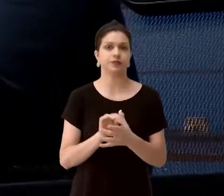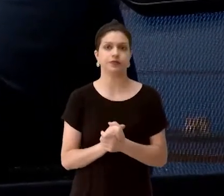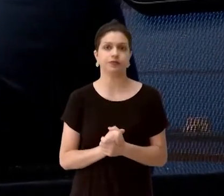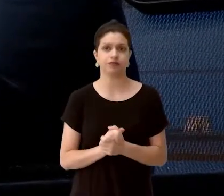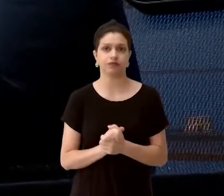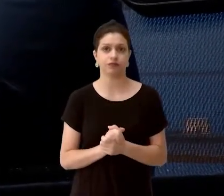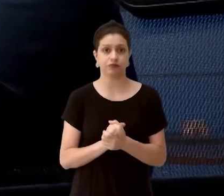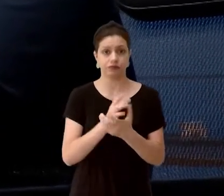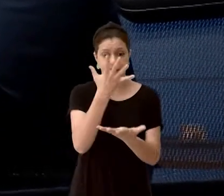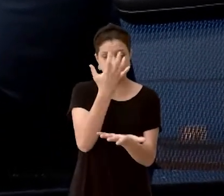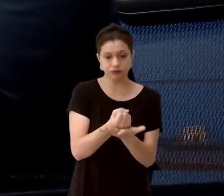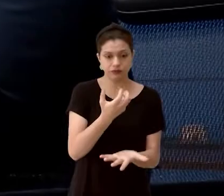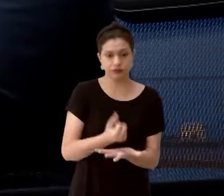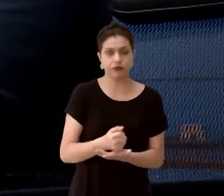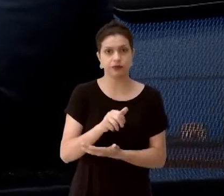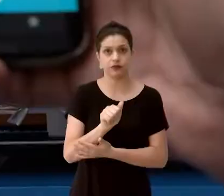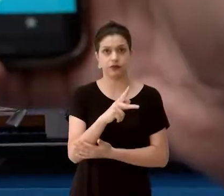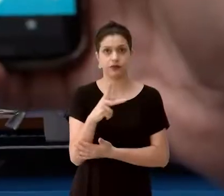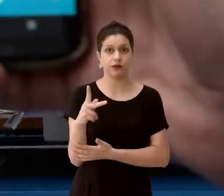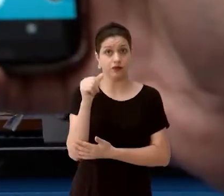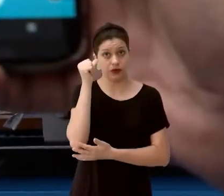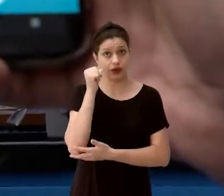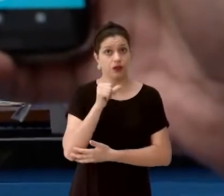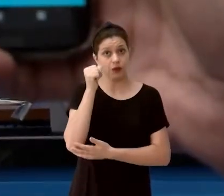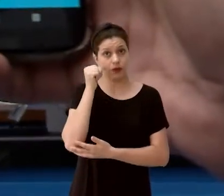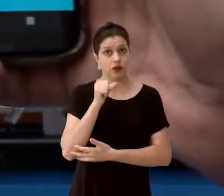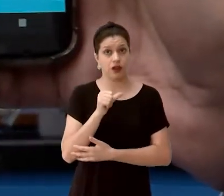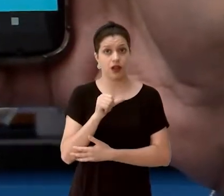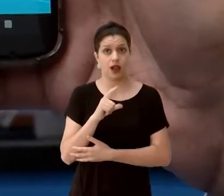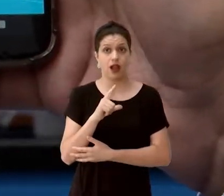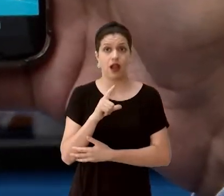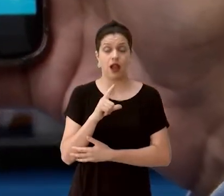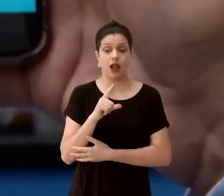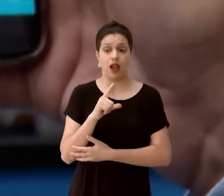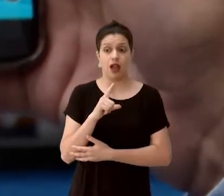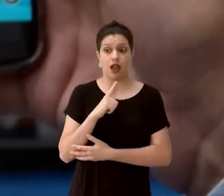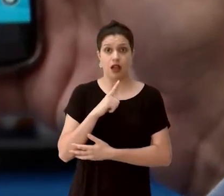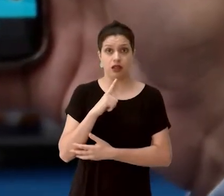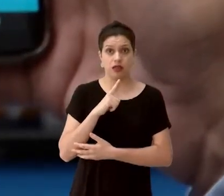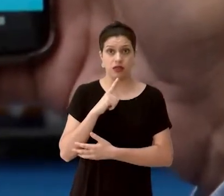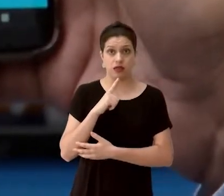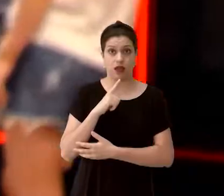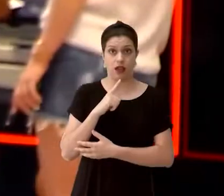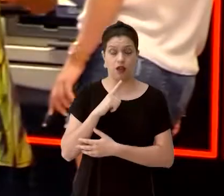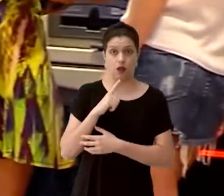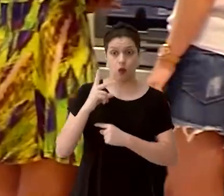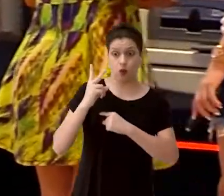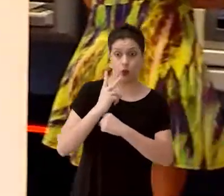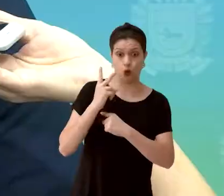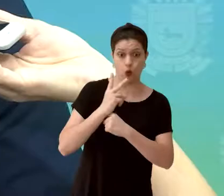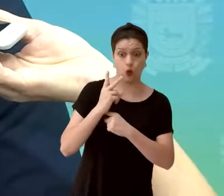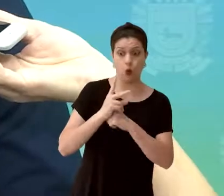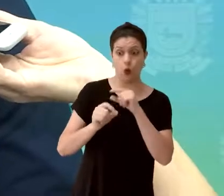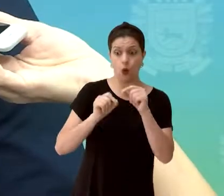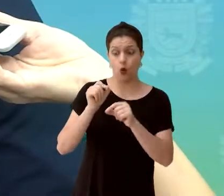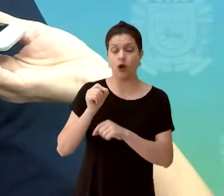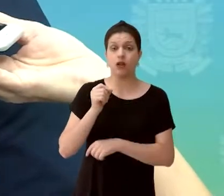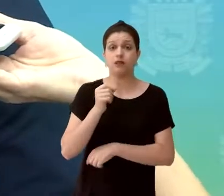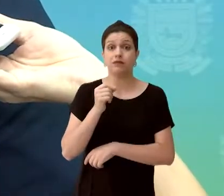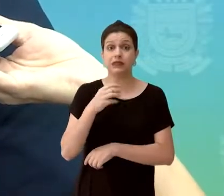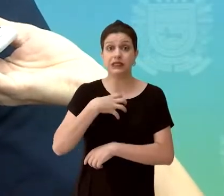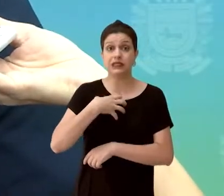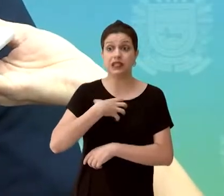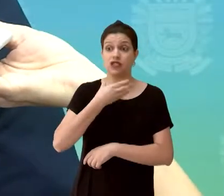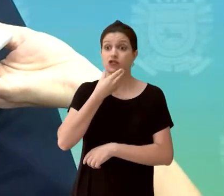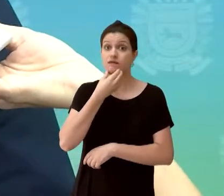de lei que disponibiliza um aplicativo à mulher com medida protetiva que se sentir ameaçada. Através do poder